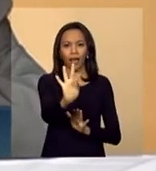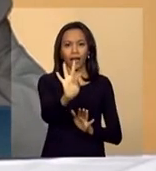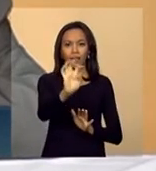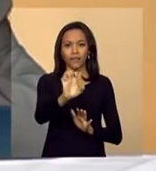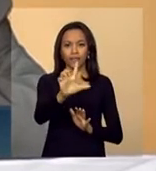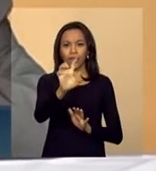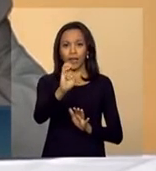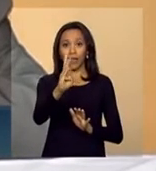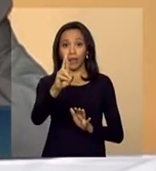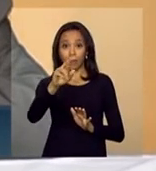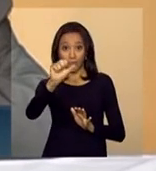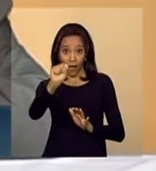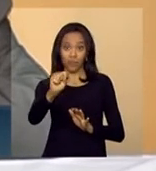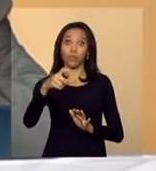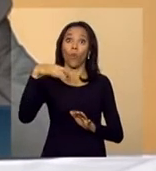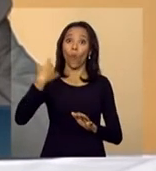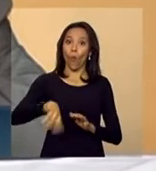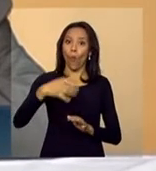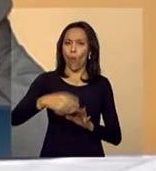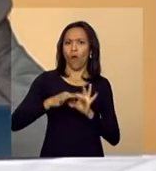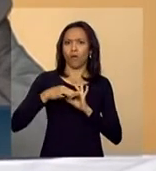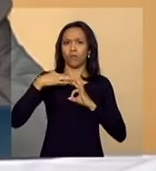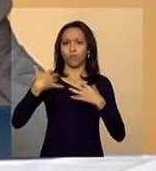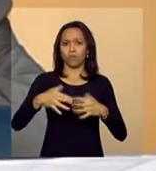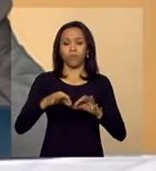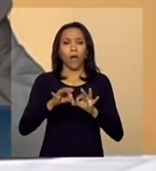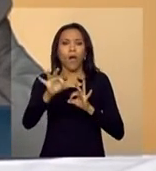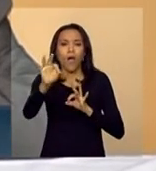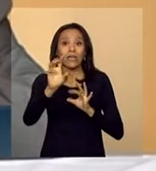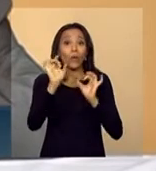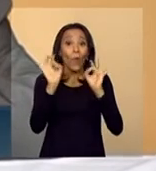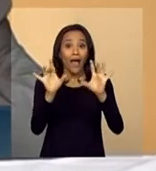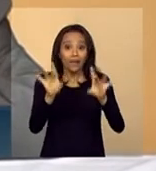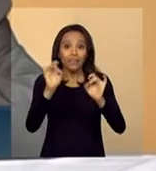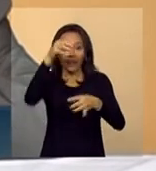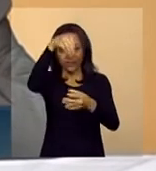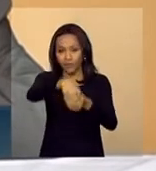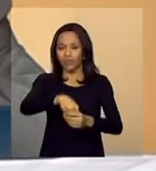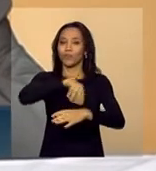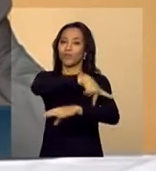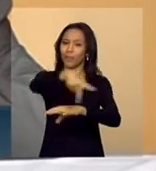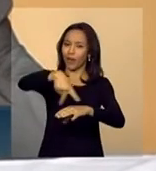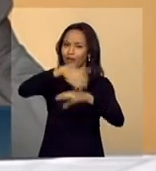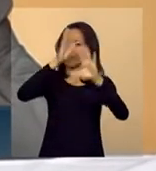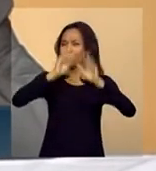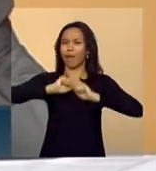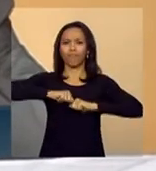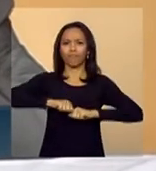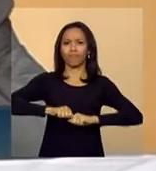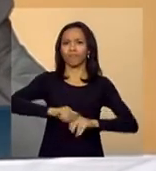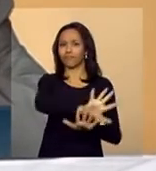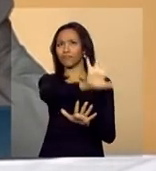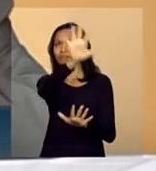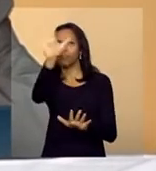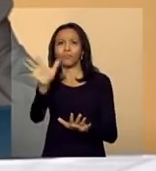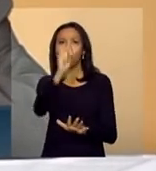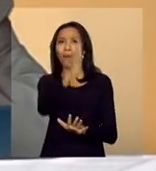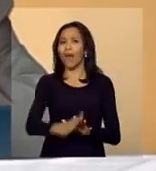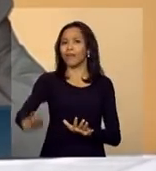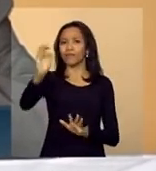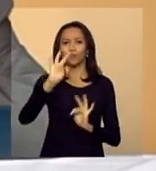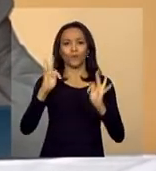uma das maiores redes de alta capacidade do país, que, como eu falei, já cobre o país inteiro. Então, esse é um outro